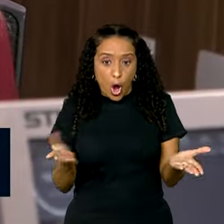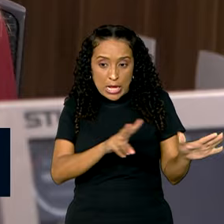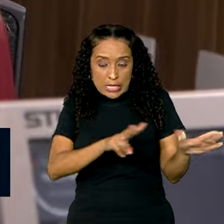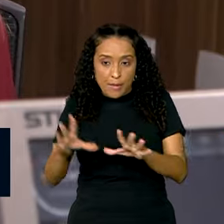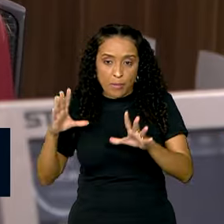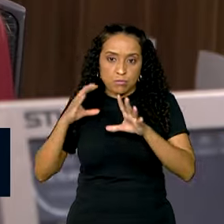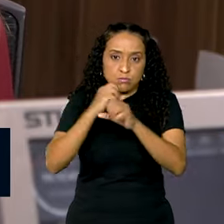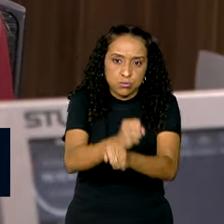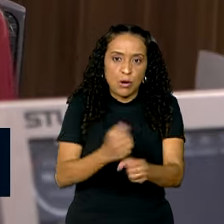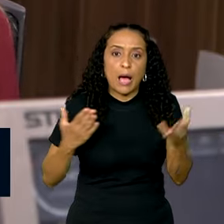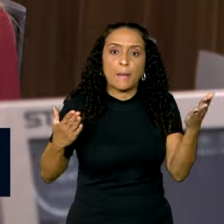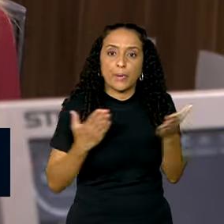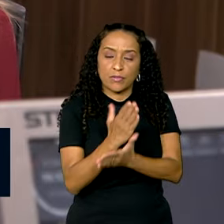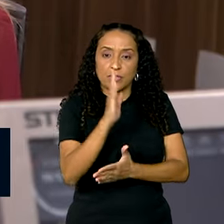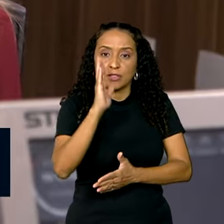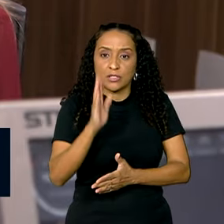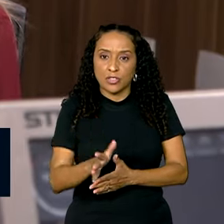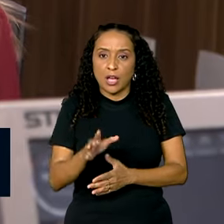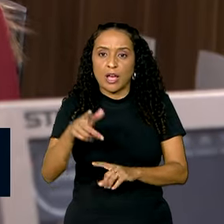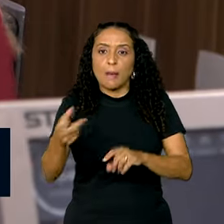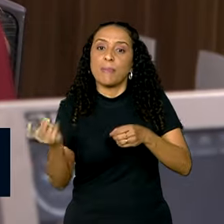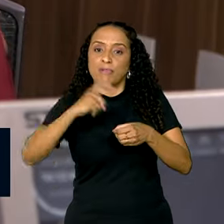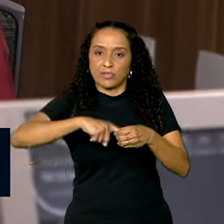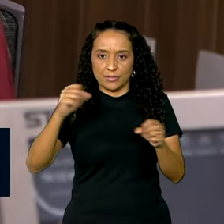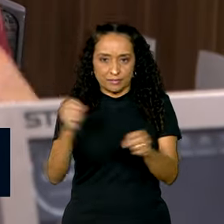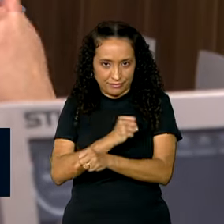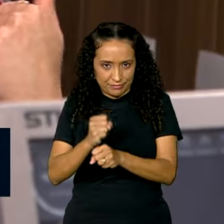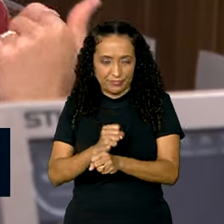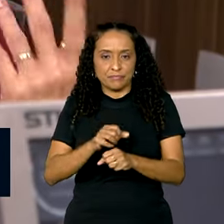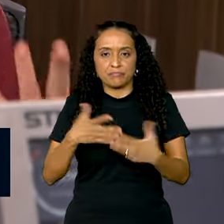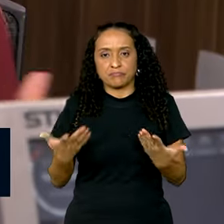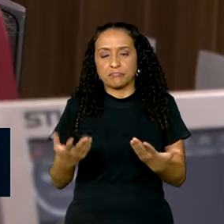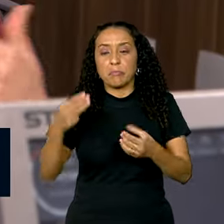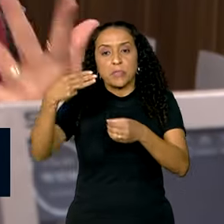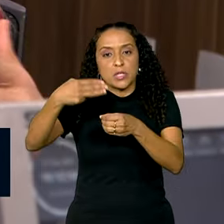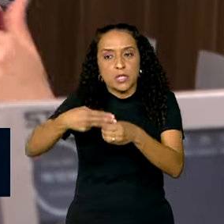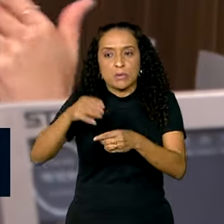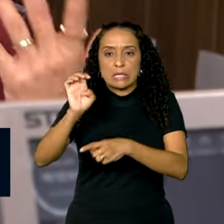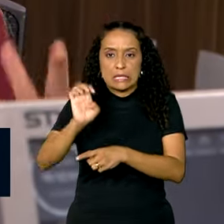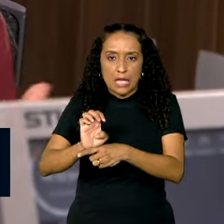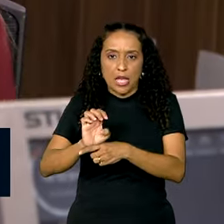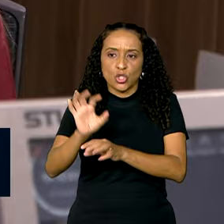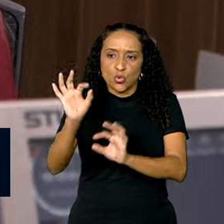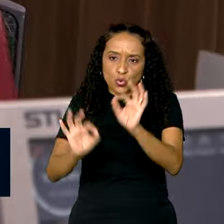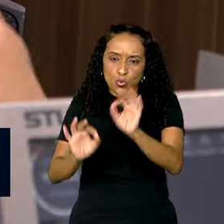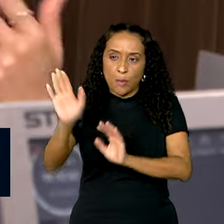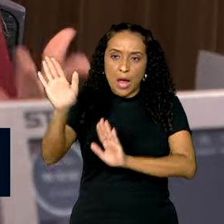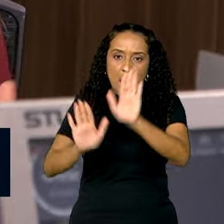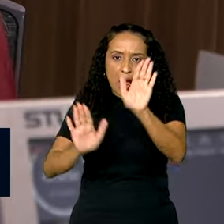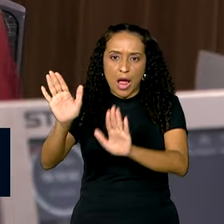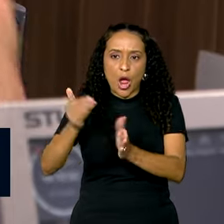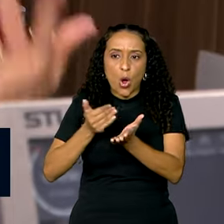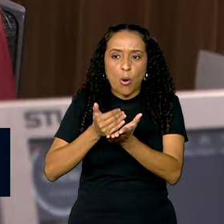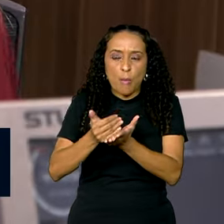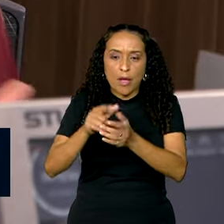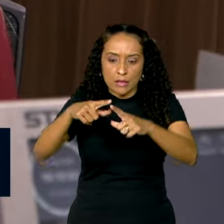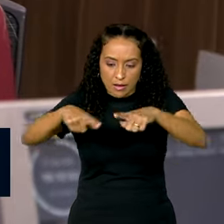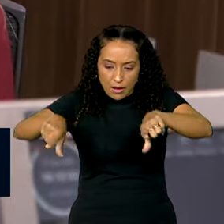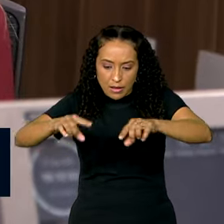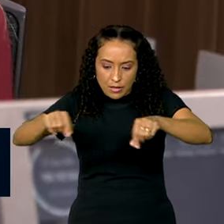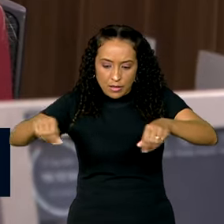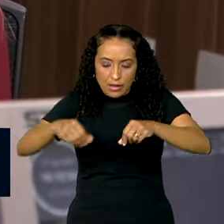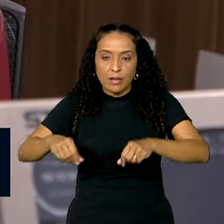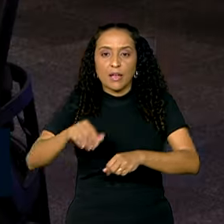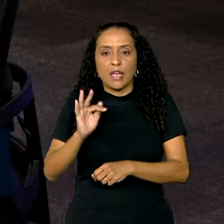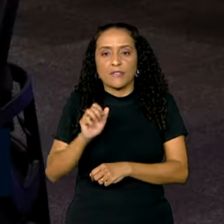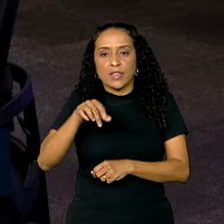obras aprovadas para essa retomada E aí é o município e o estado fazem a licitação começa o canteiro de obras e a fnd vai